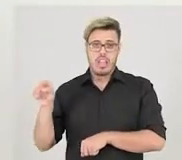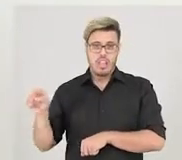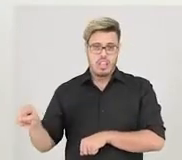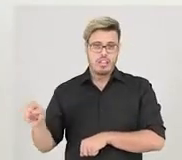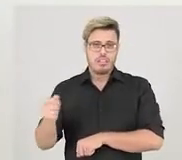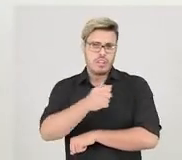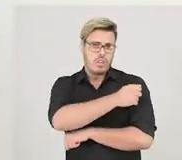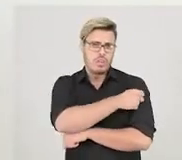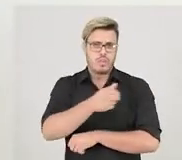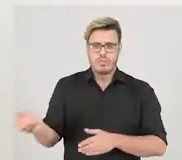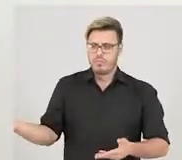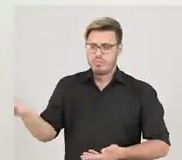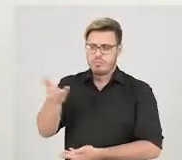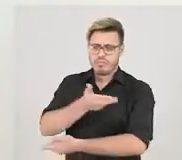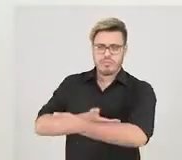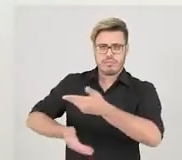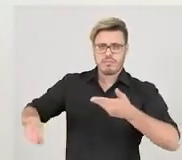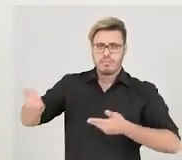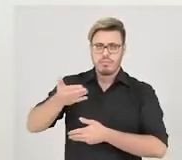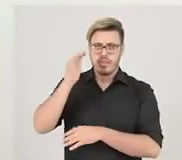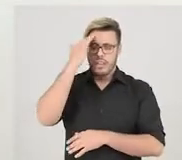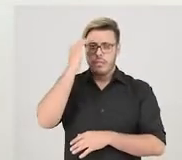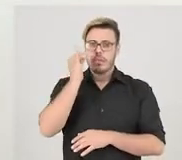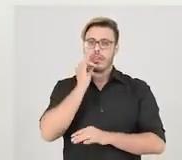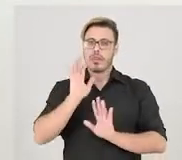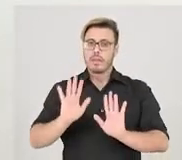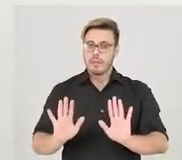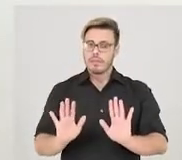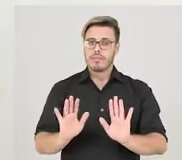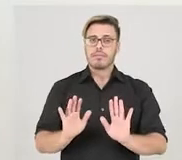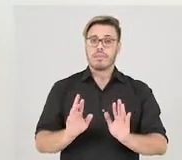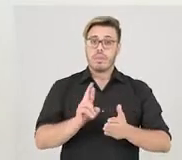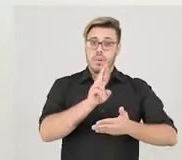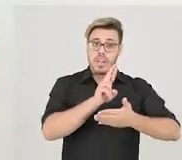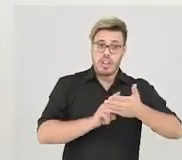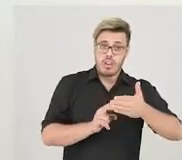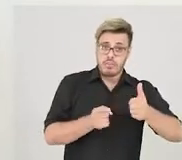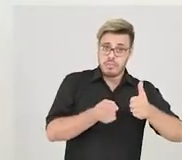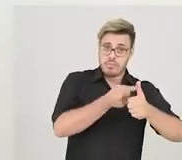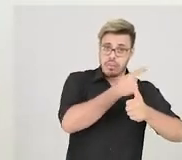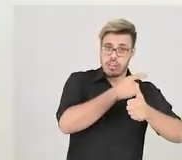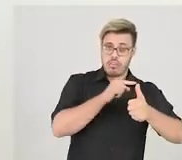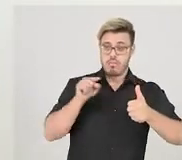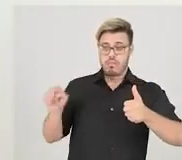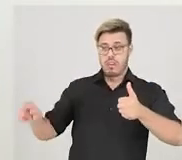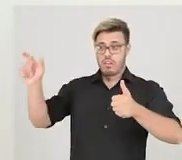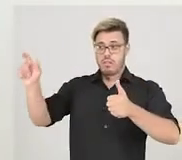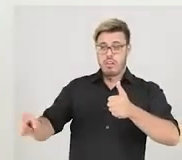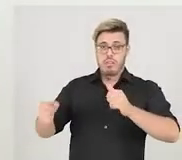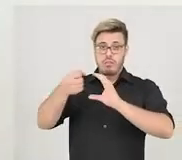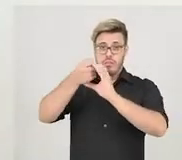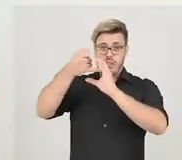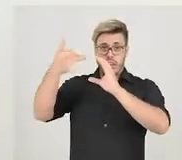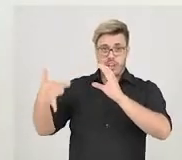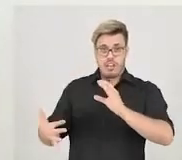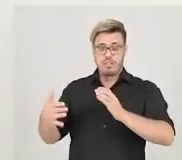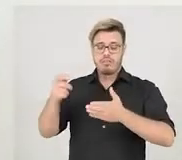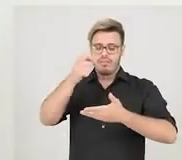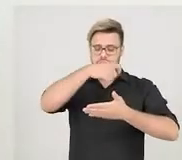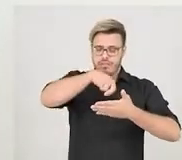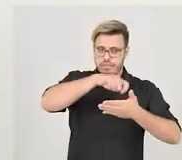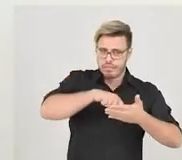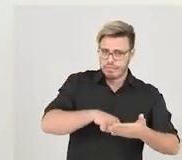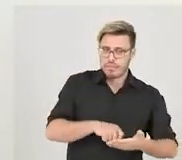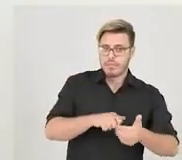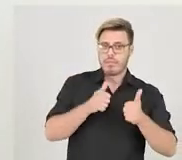tinha determinadas características, você montou o roteiro. Quando você vai realimentar esse relatório inicial, ele já traz